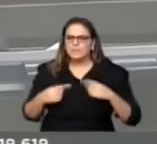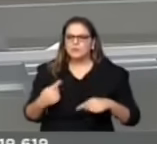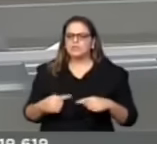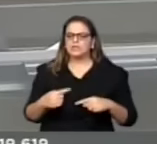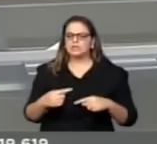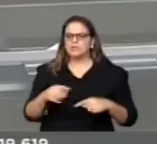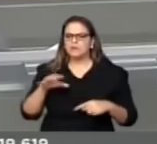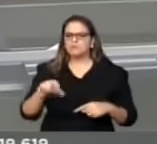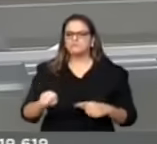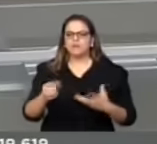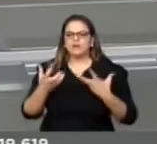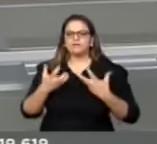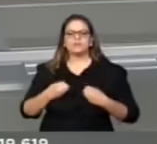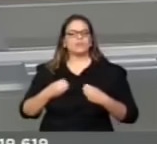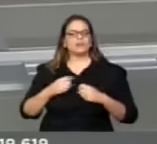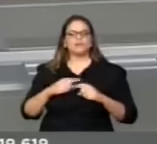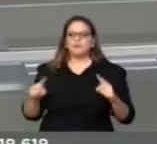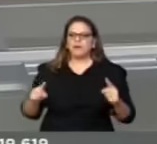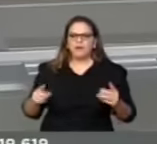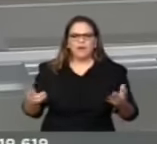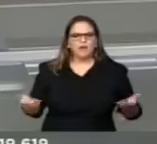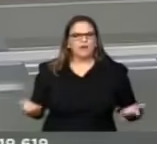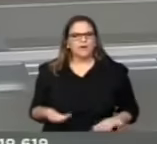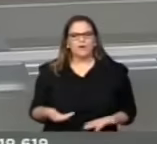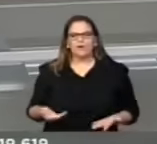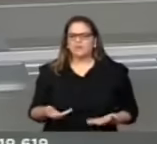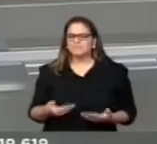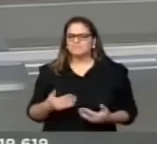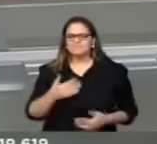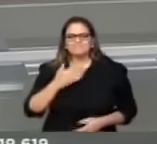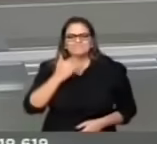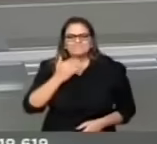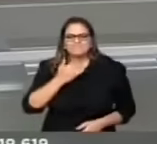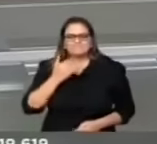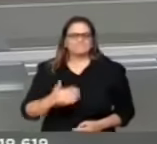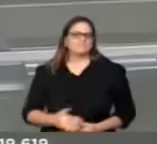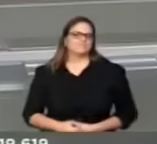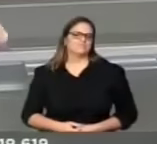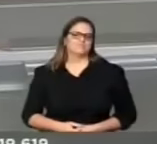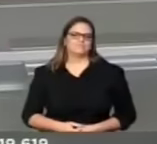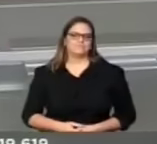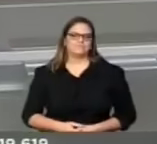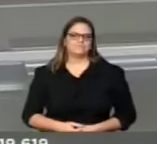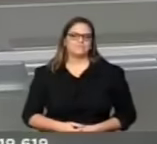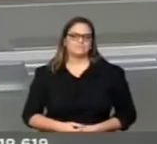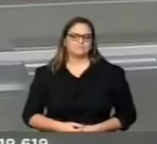política. E nesse momento, eu queria colocar o seguinte: